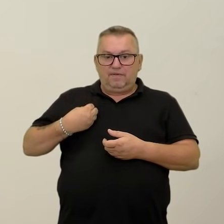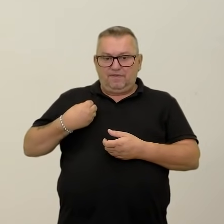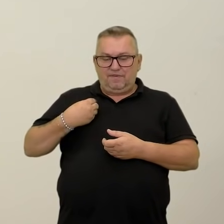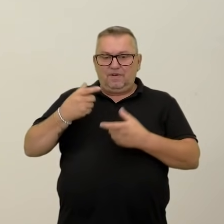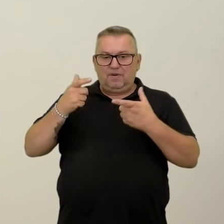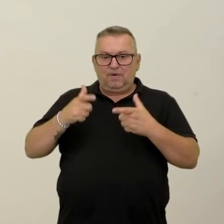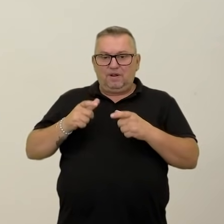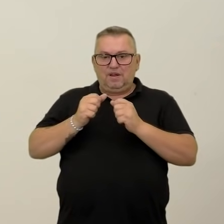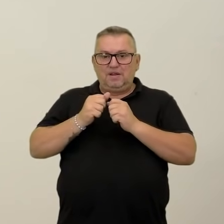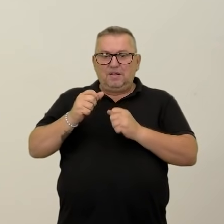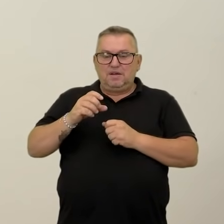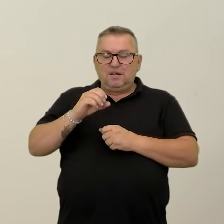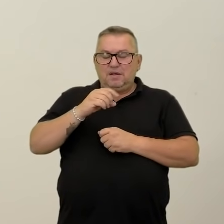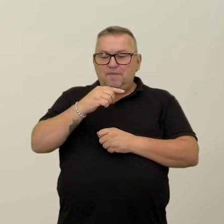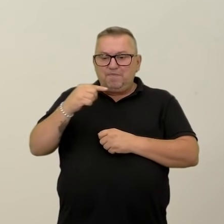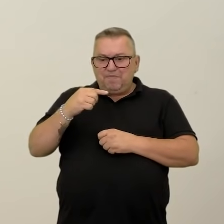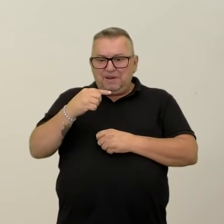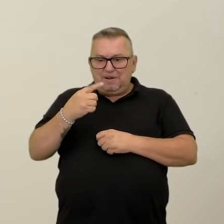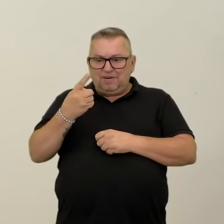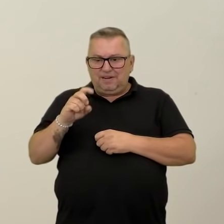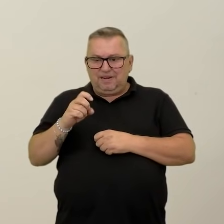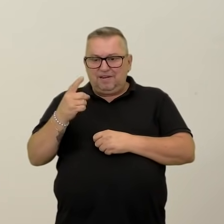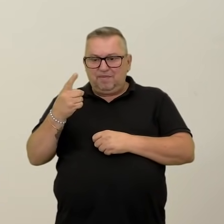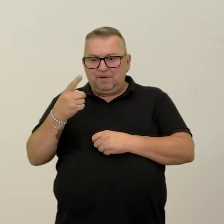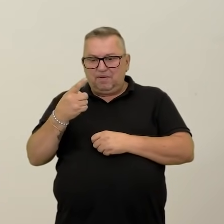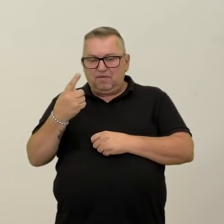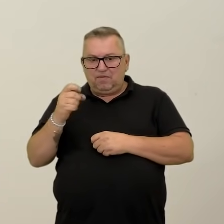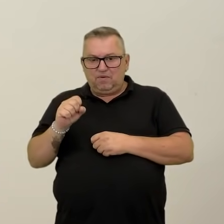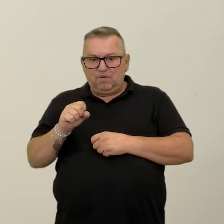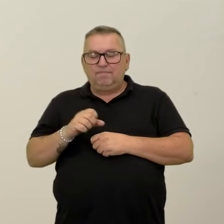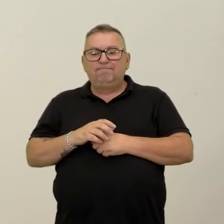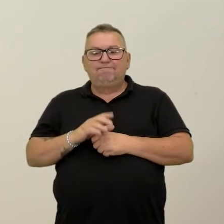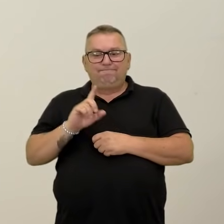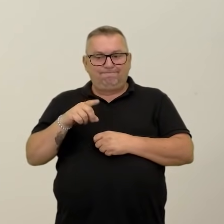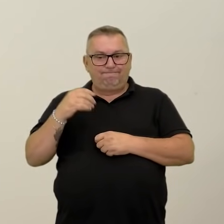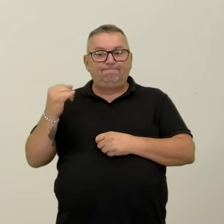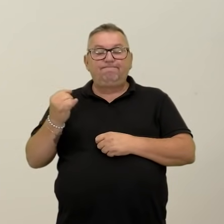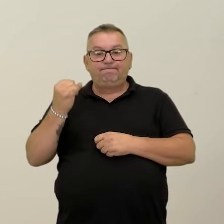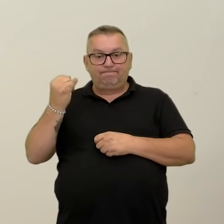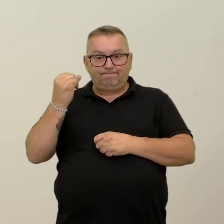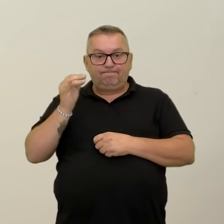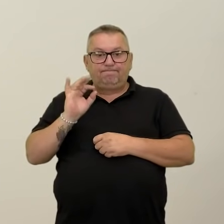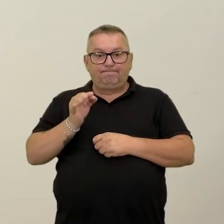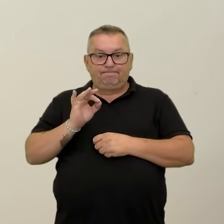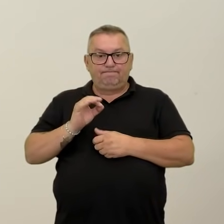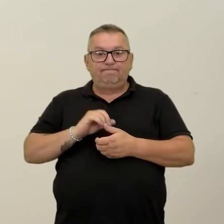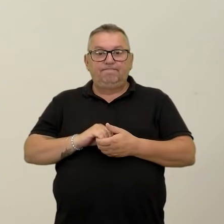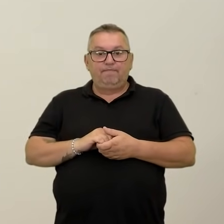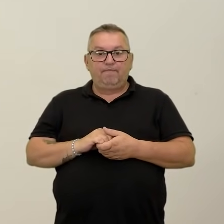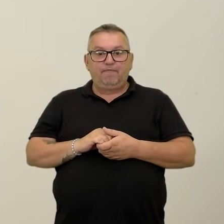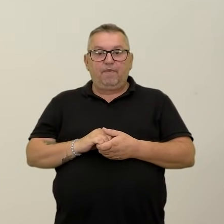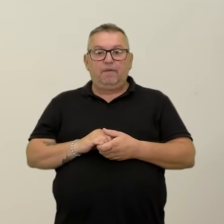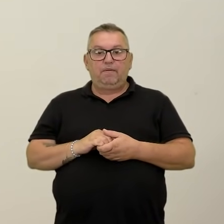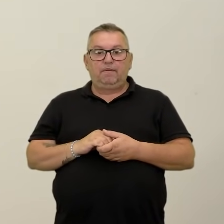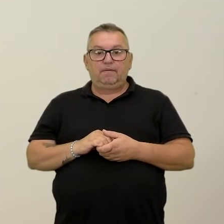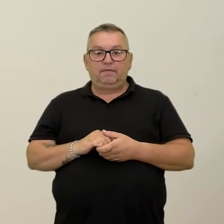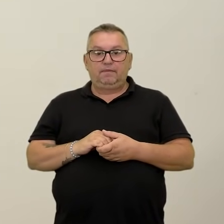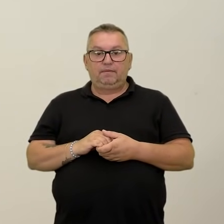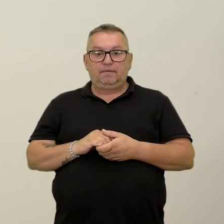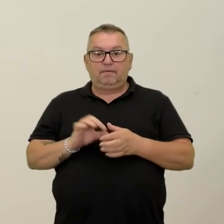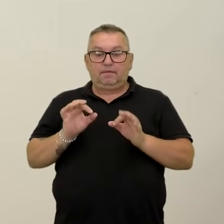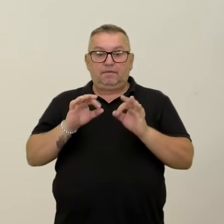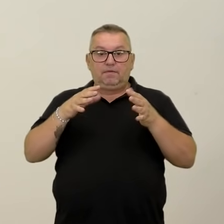no ambiente sempre 15 16 graus abaixo de zero então é importantíssimo efeito estufa tá para a vida na Terra